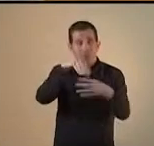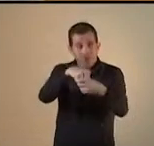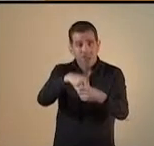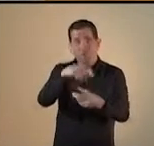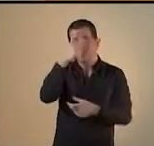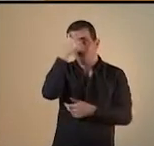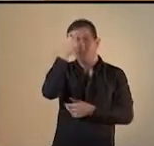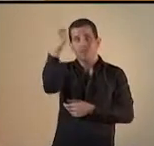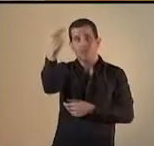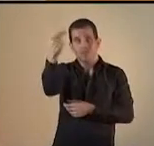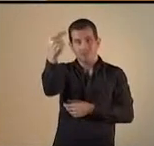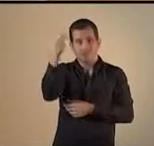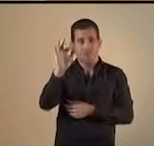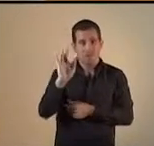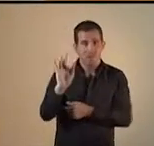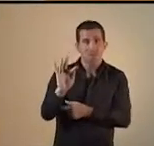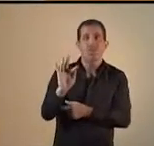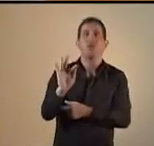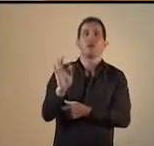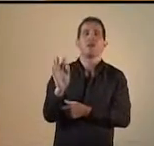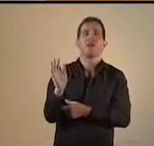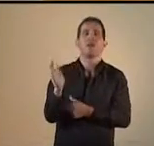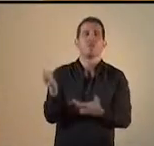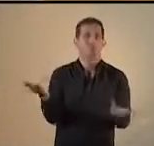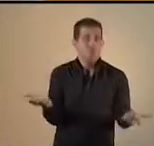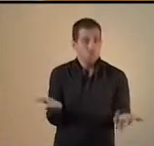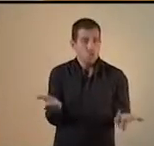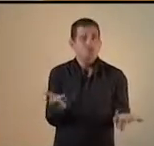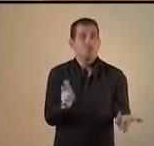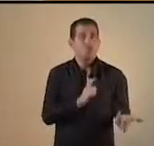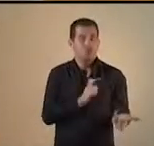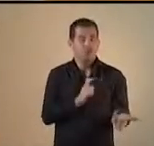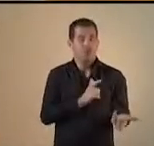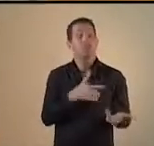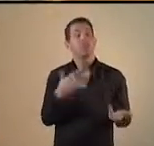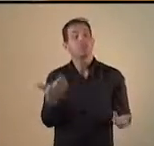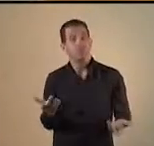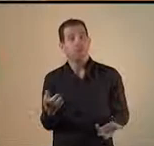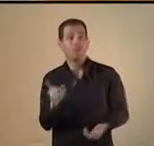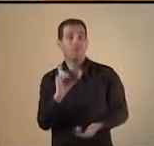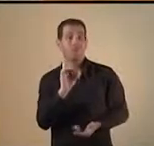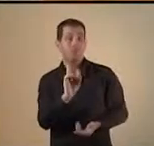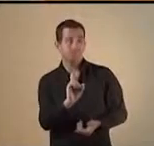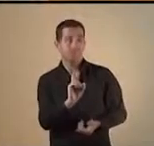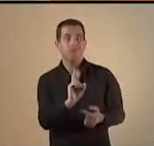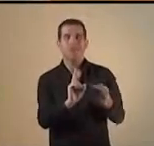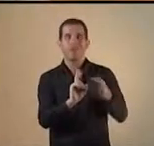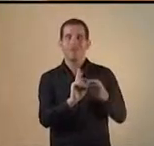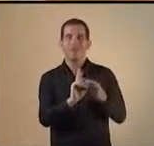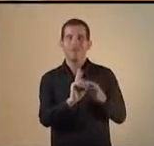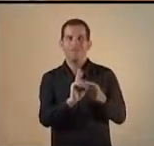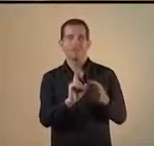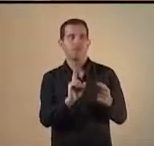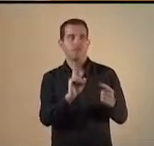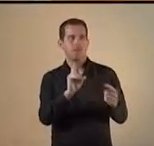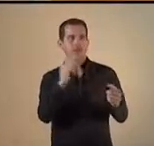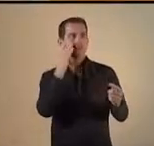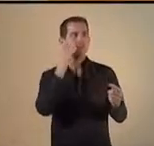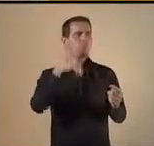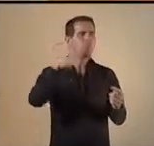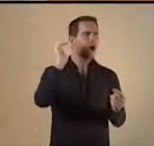federais hoje. Então, existe isso. E quando esse